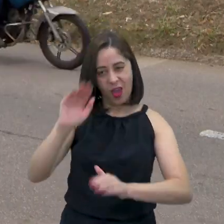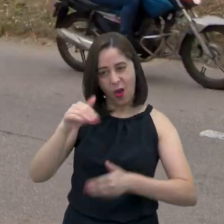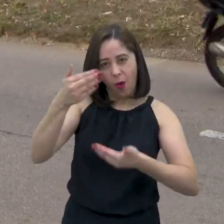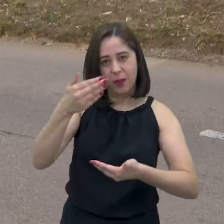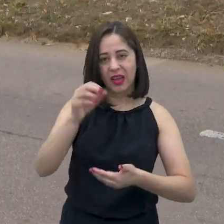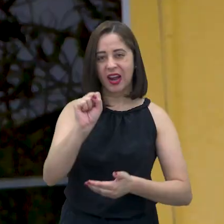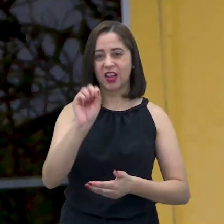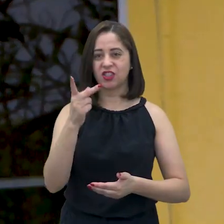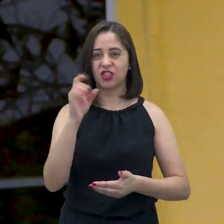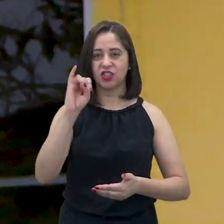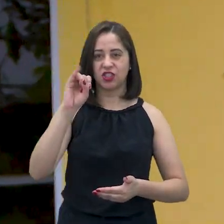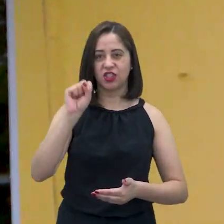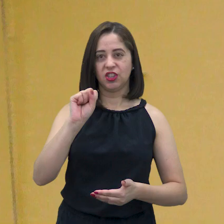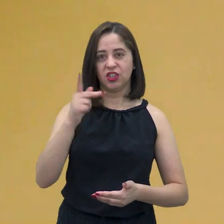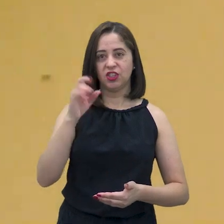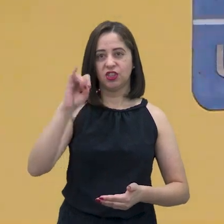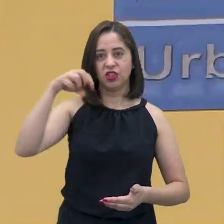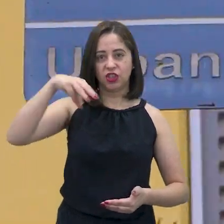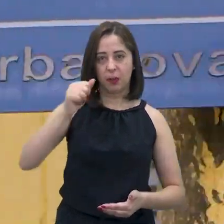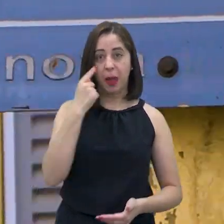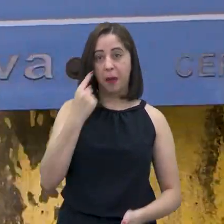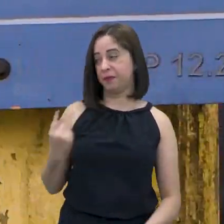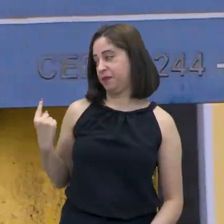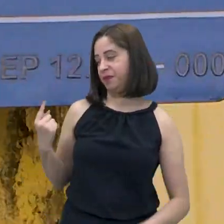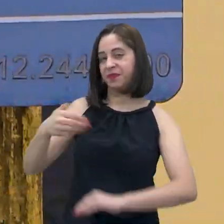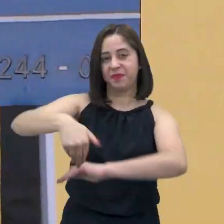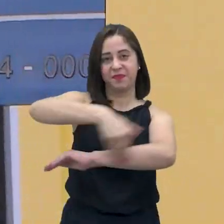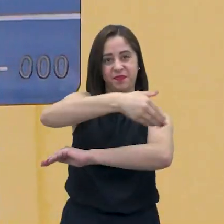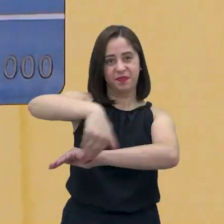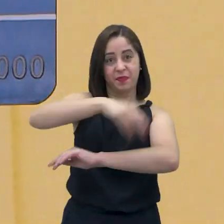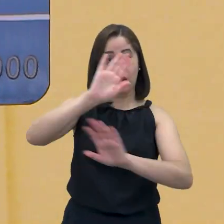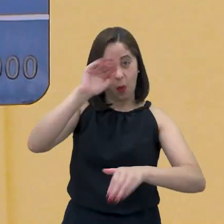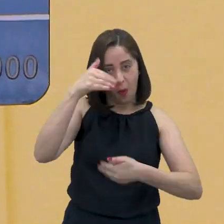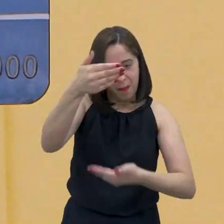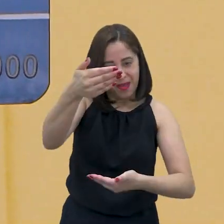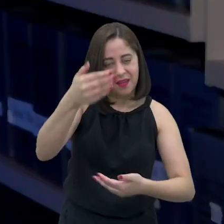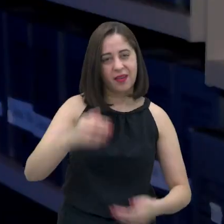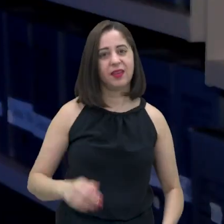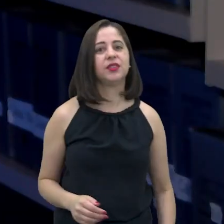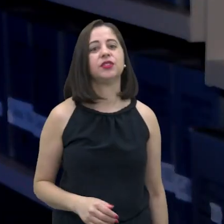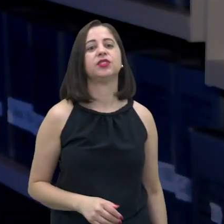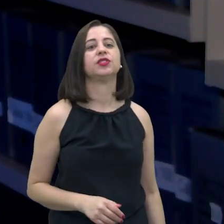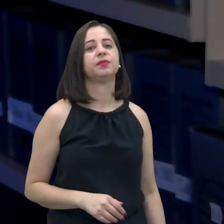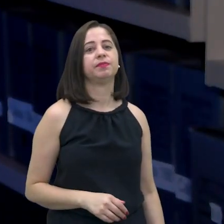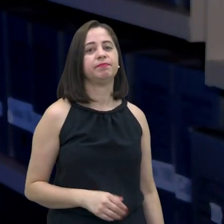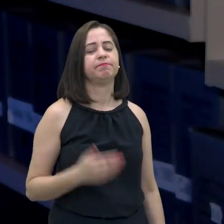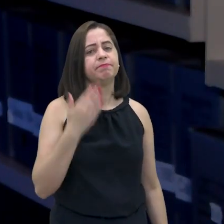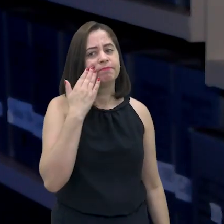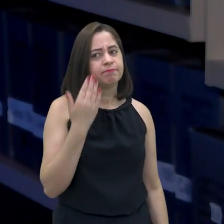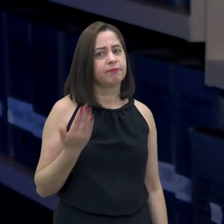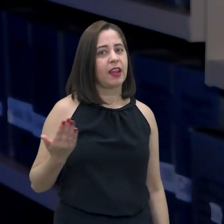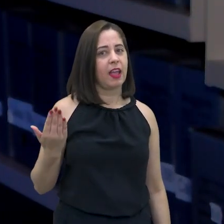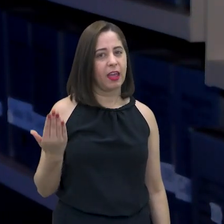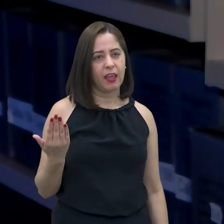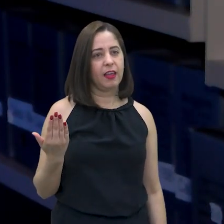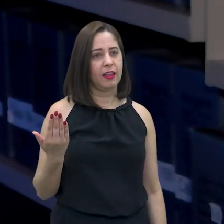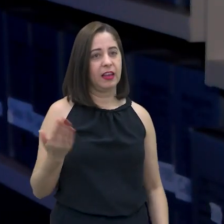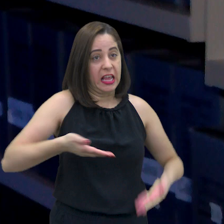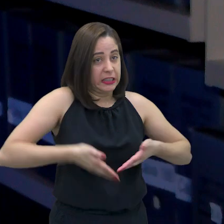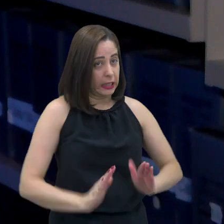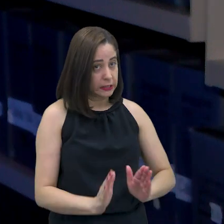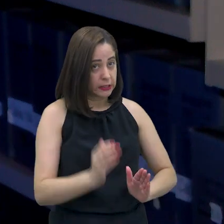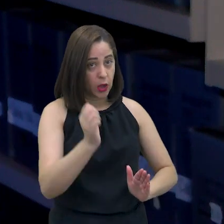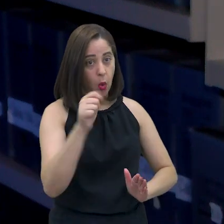xixim hifumi e deu nome à Avenida que antes chamava C1 e C2 ele é uma das pessoas que apesar de não ter né a